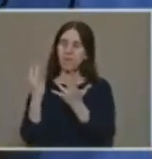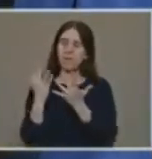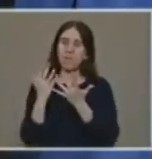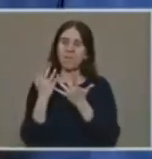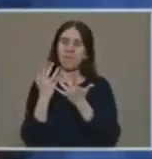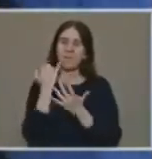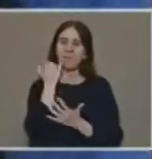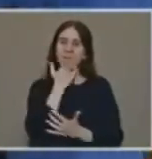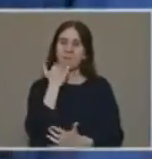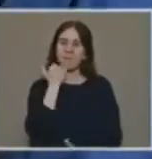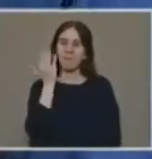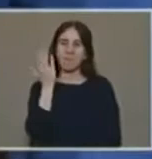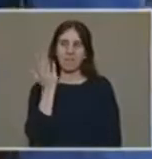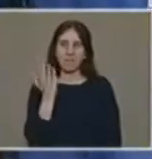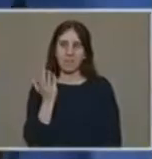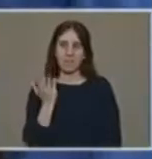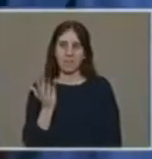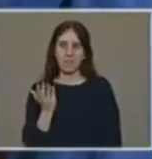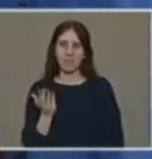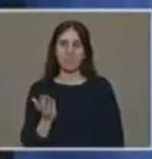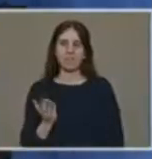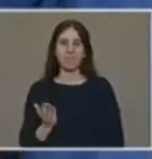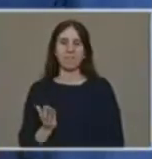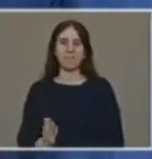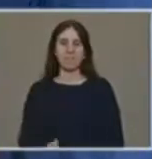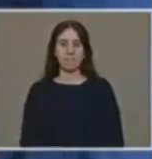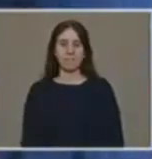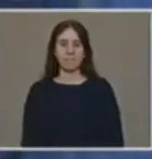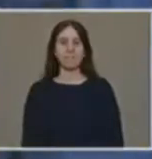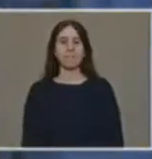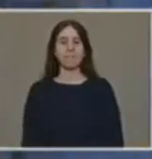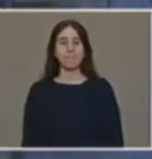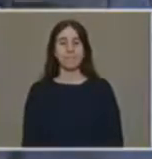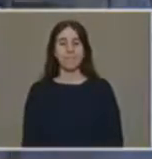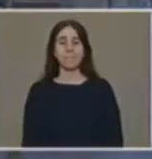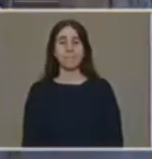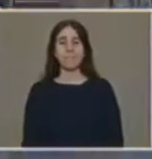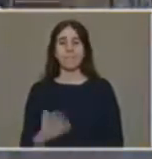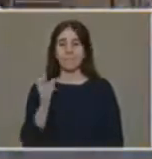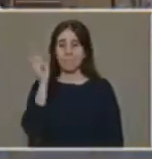Thank you.